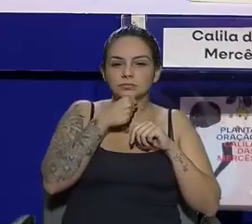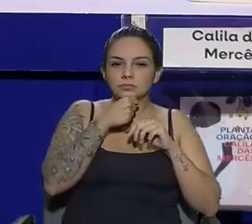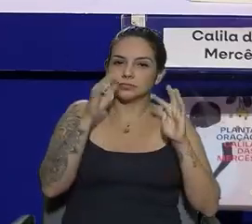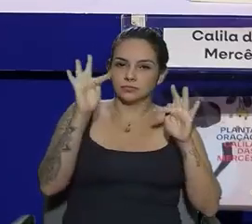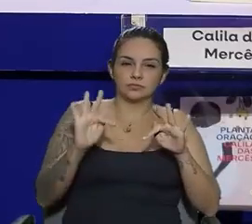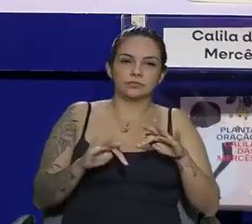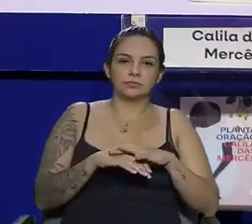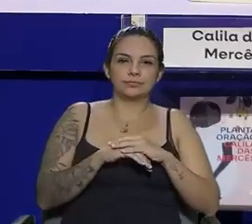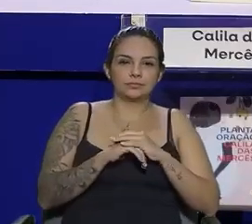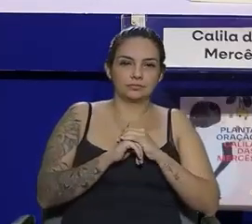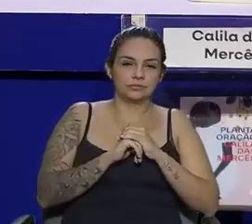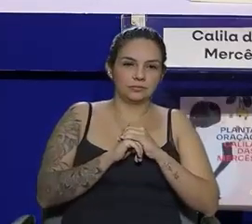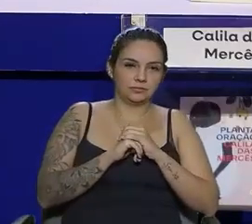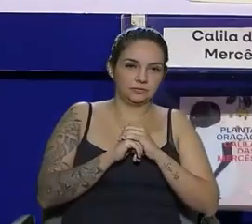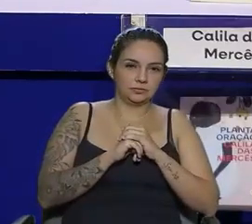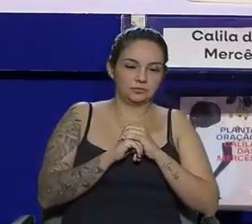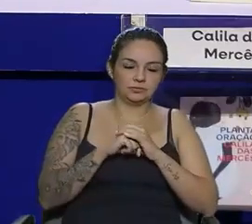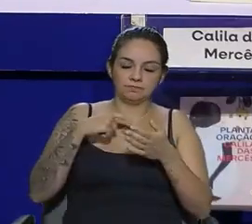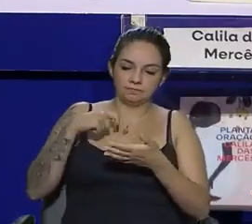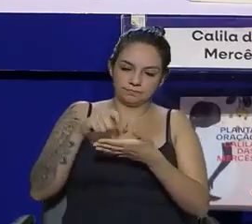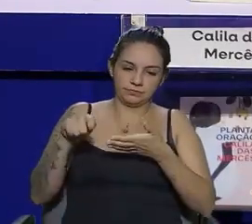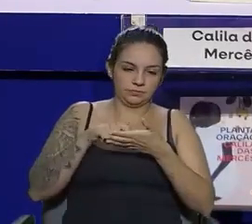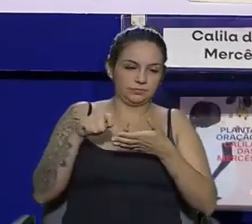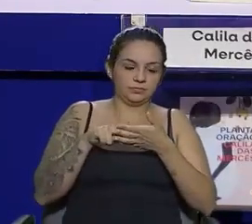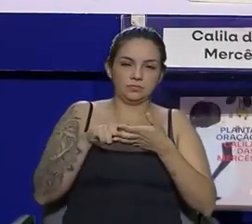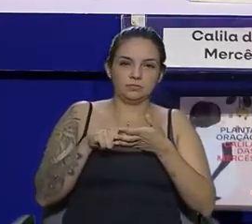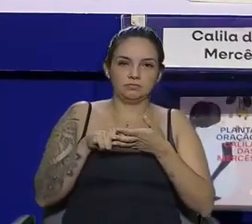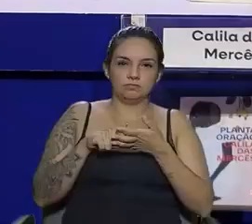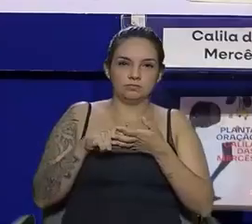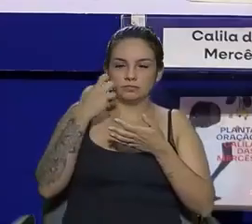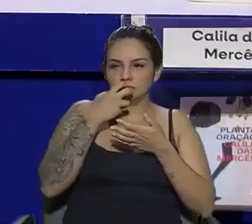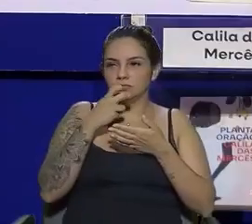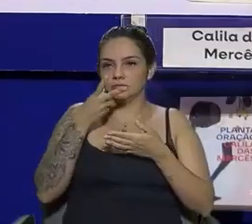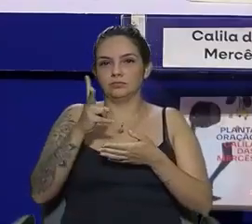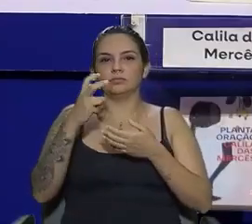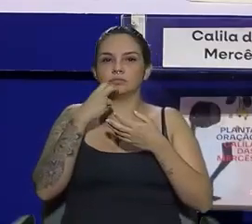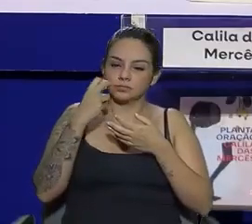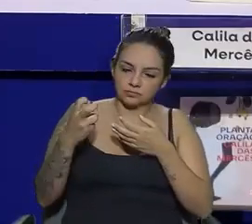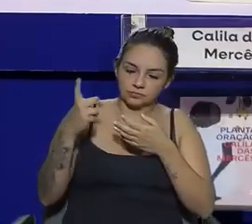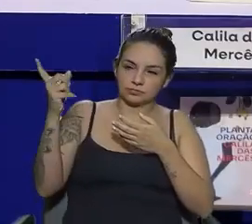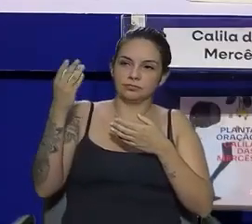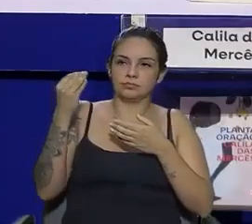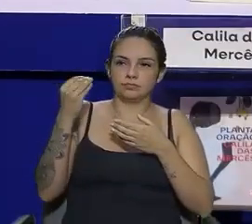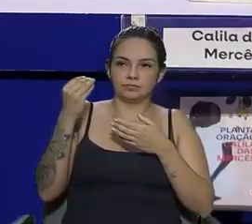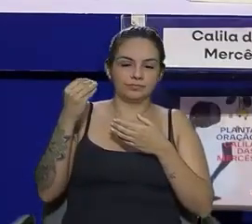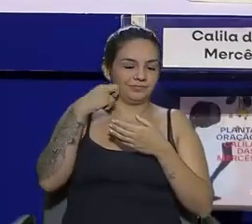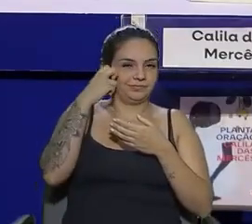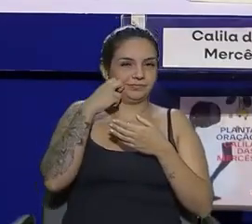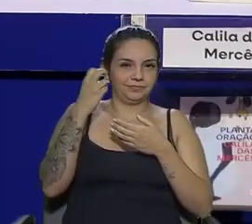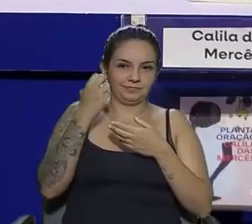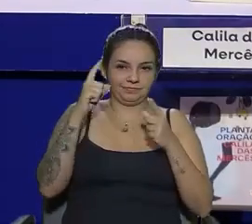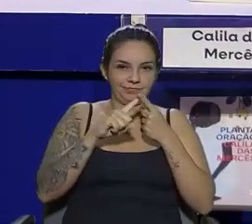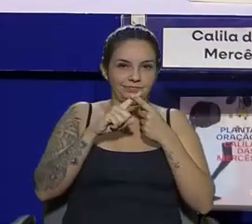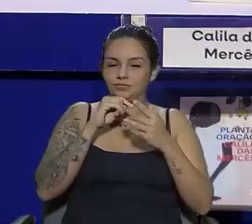ela está cantando. Então, eu escrevo para continuar cantando Luiz Gonzaga com ela, para continuar gritando, ela dava muito vexame, queria